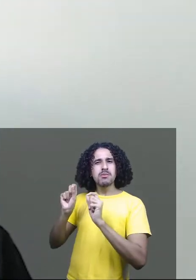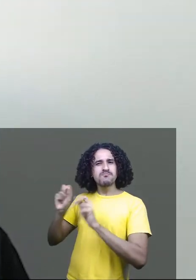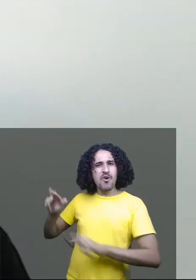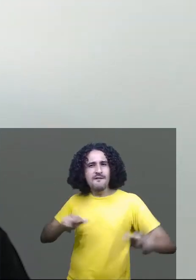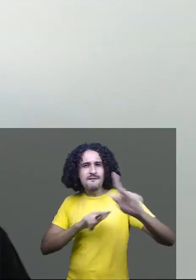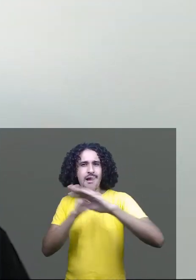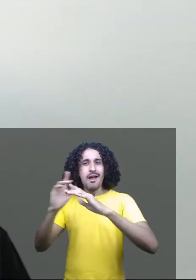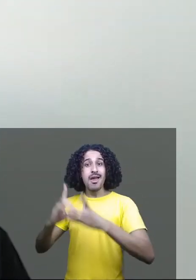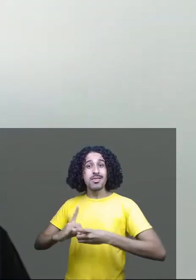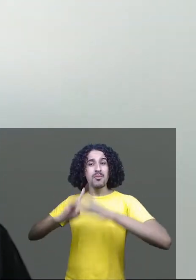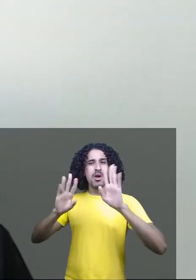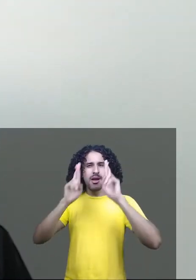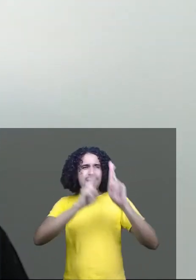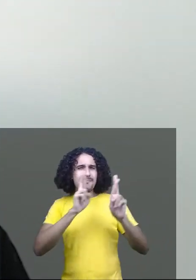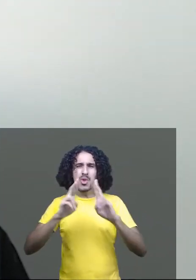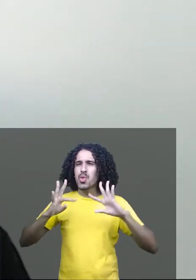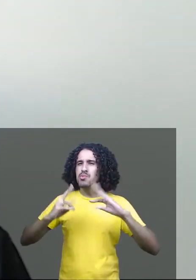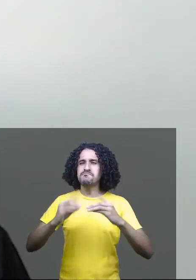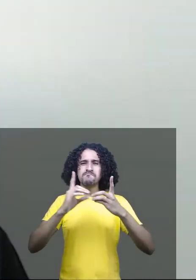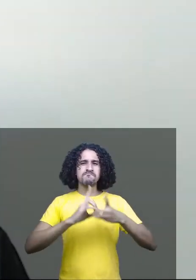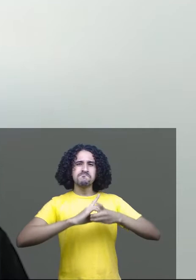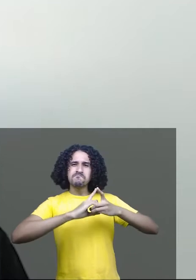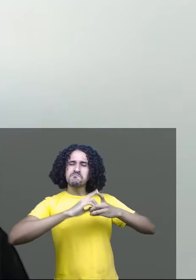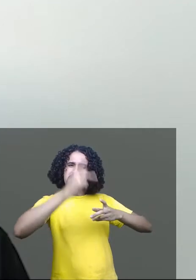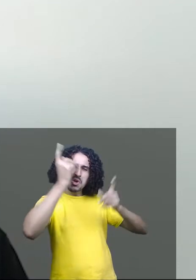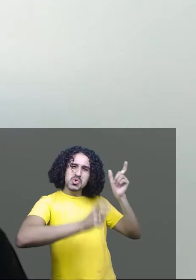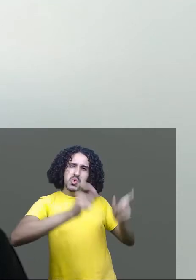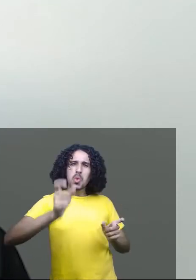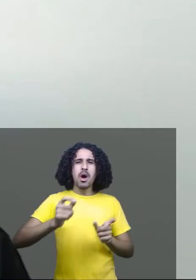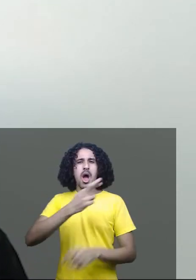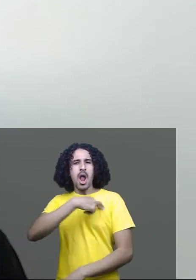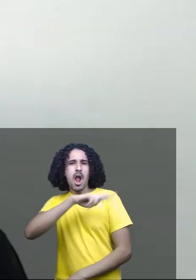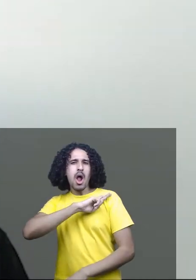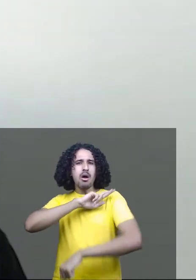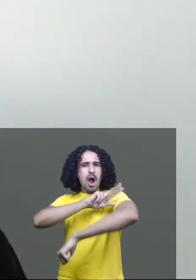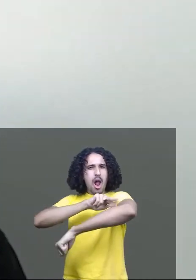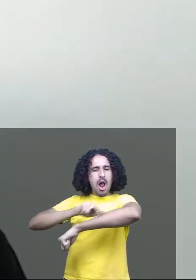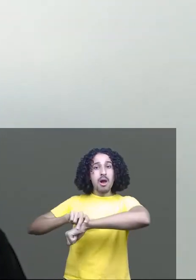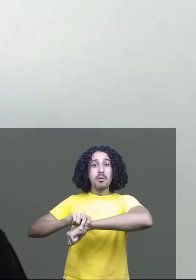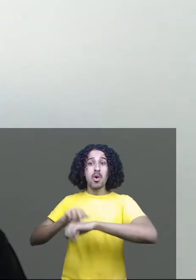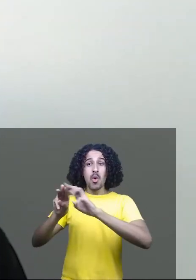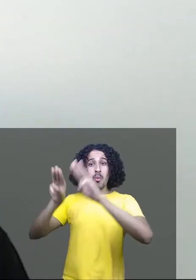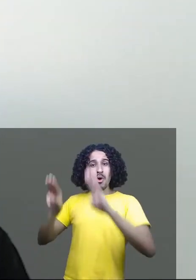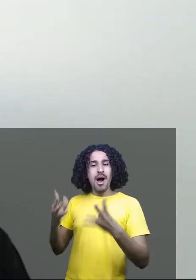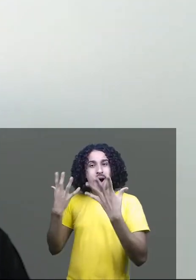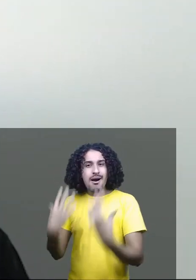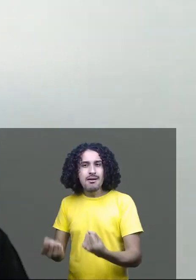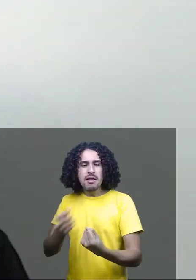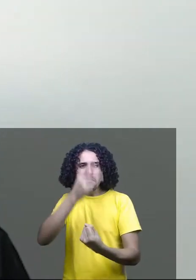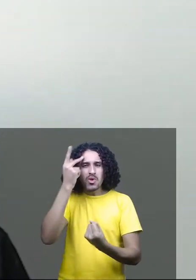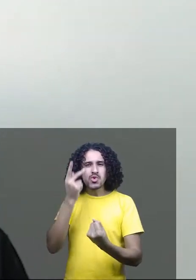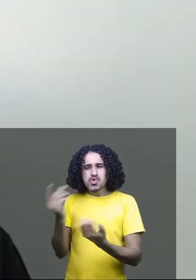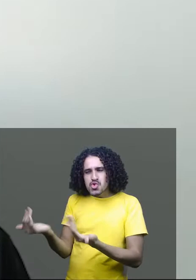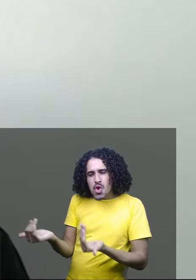tempo múltiplo e democrático, que respeite todas as classes sociais, etnias, religiões, ideologias e etc. Um museu que